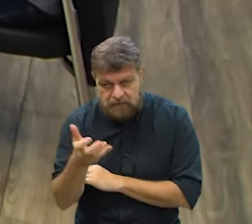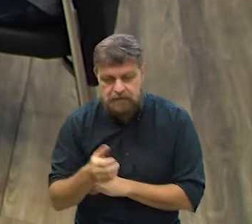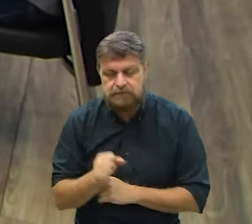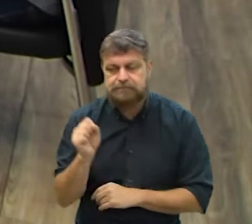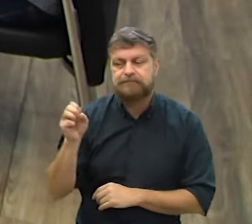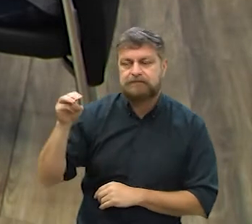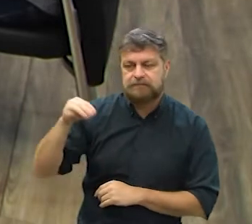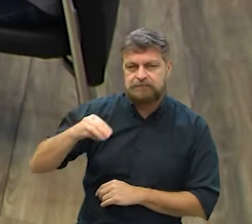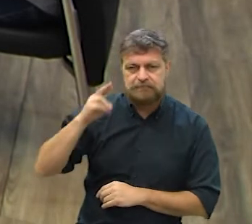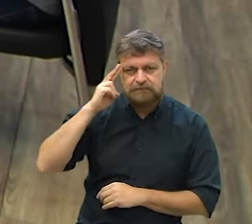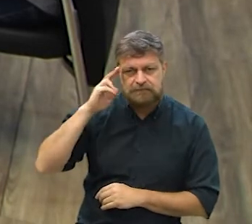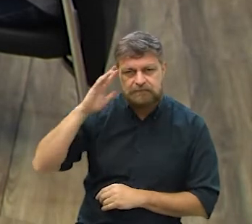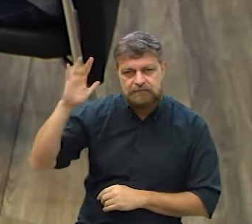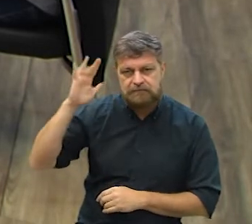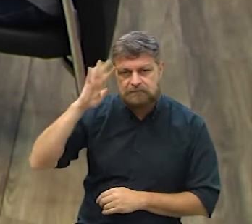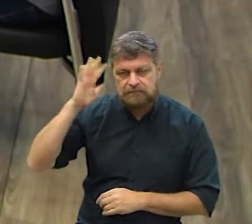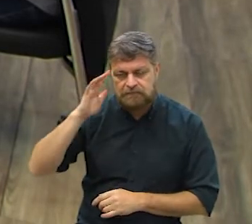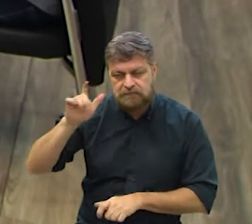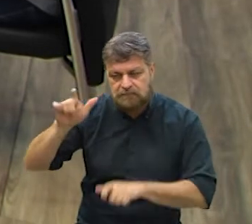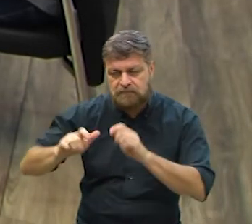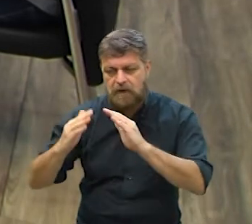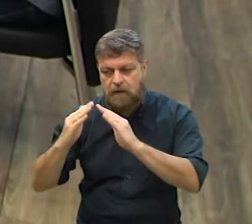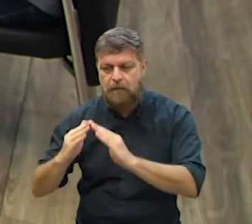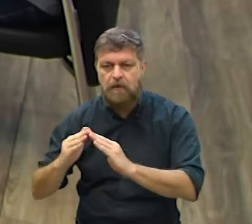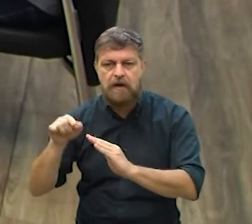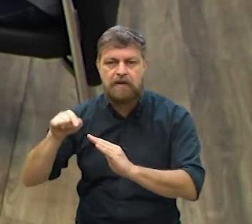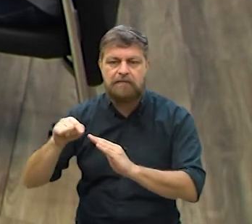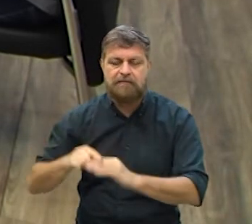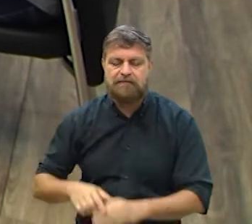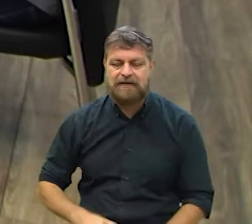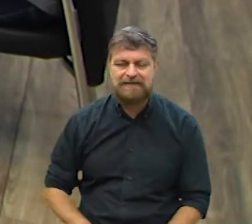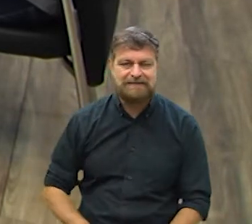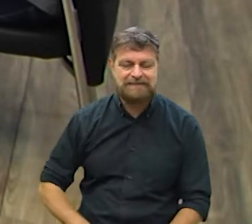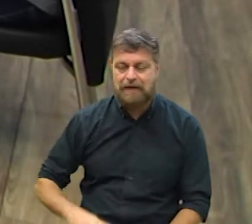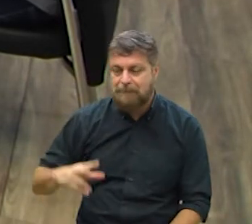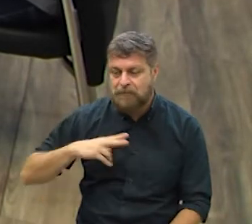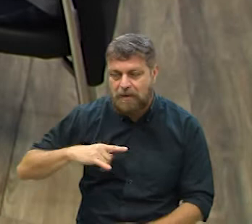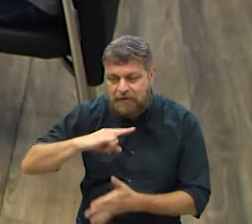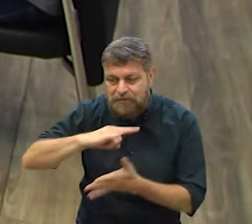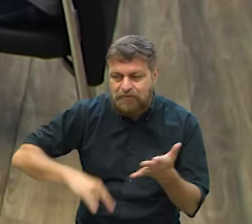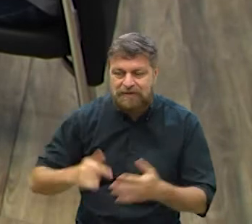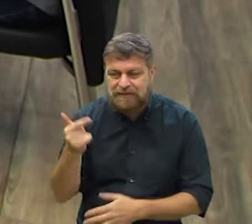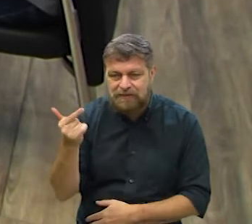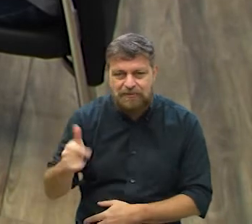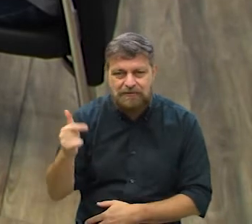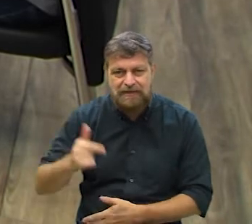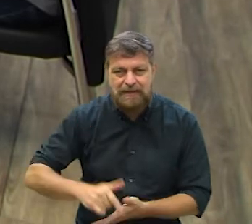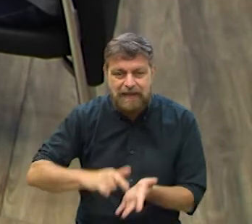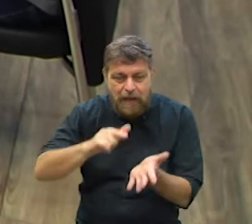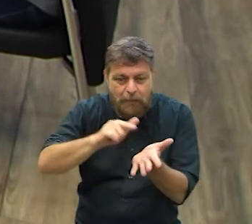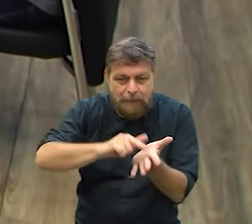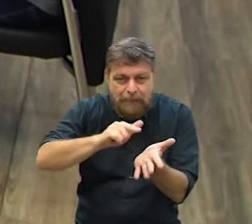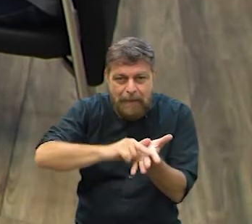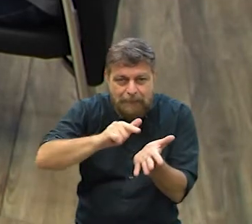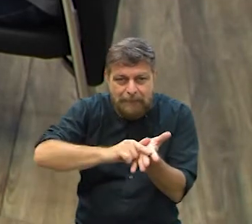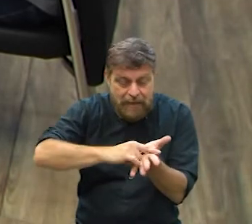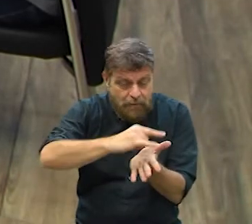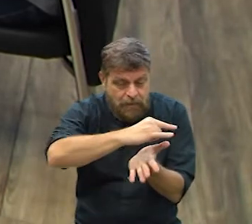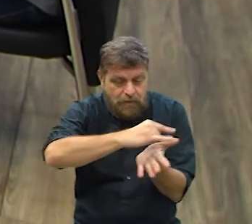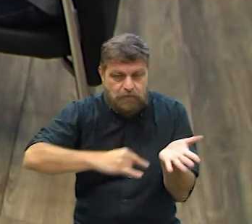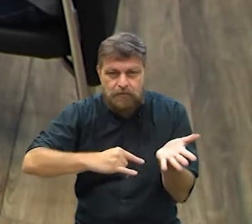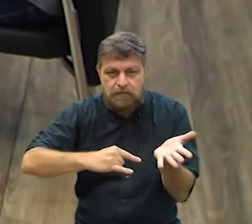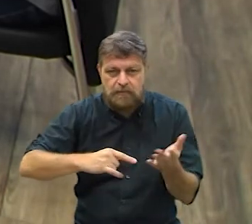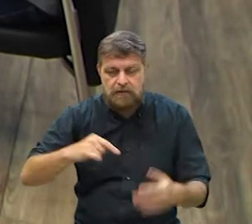É o mesmo sonho, né, de quem já mora, mas falta aquele sonho da casa própria. Então, às vezes, um papel, né, um documento,